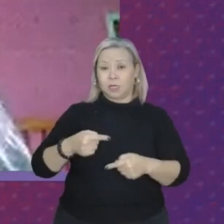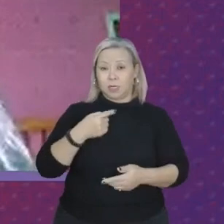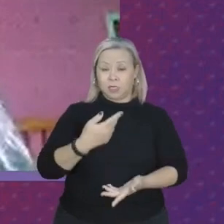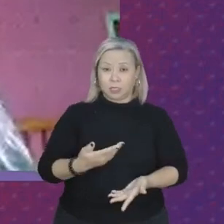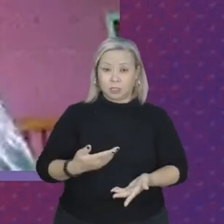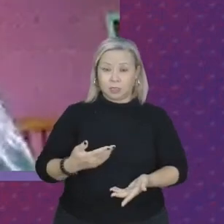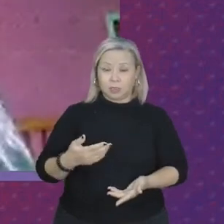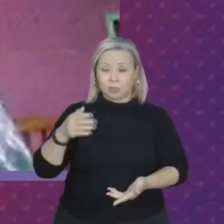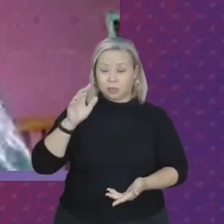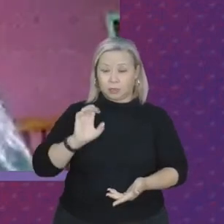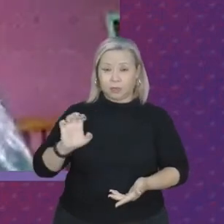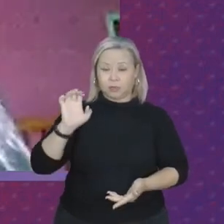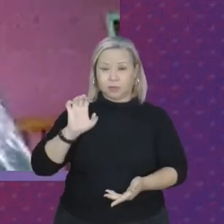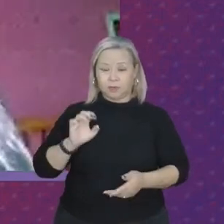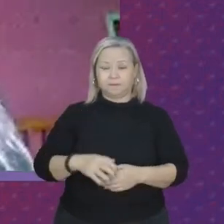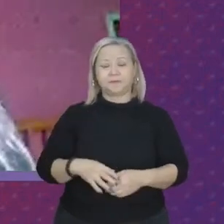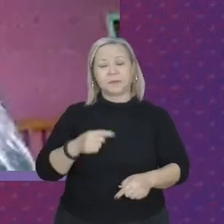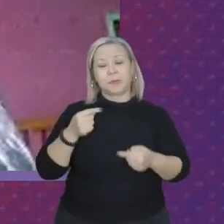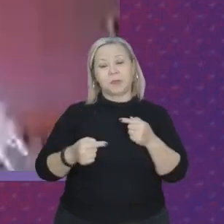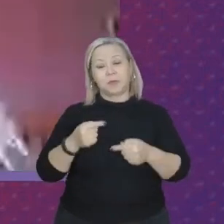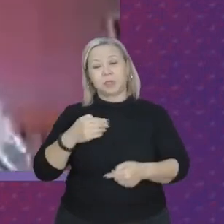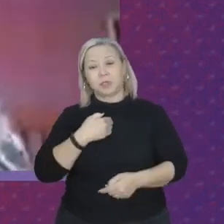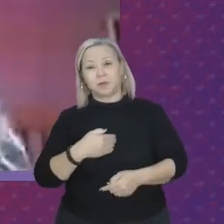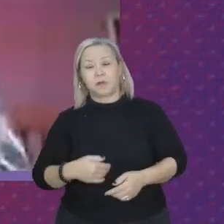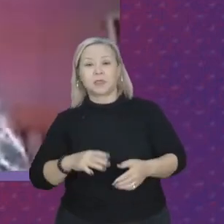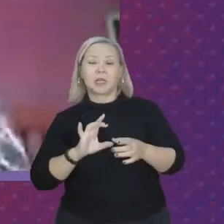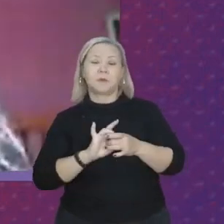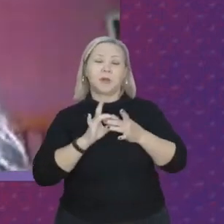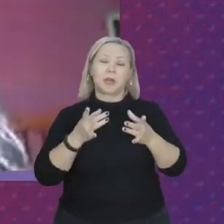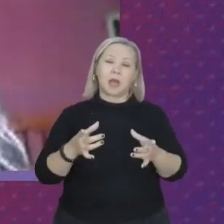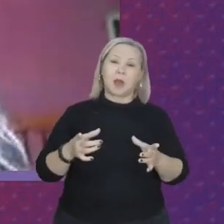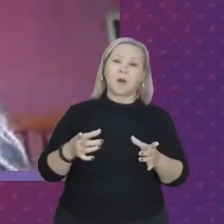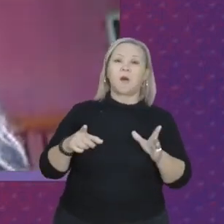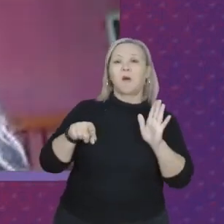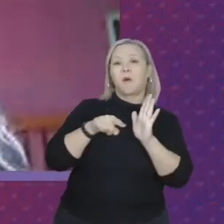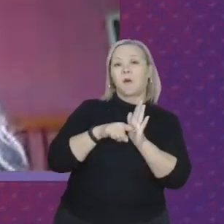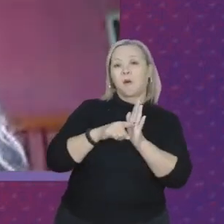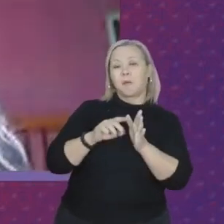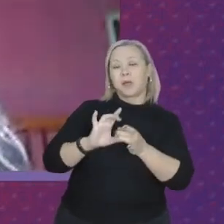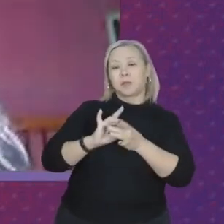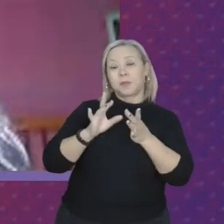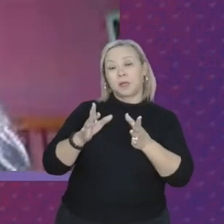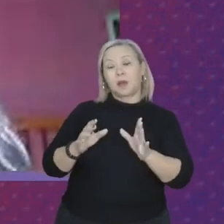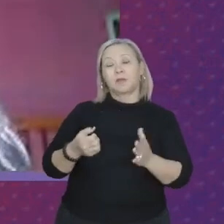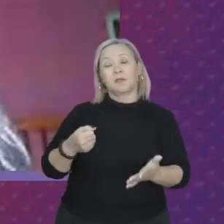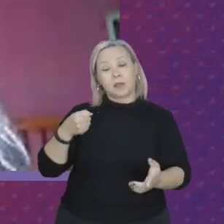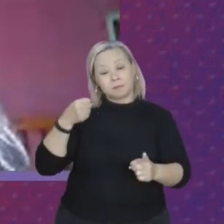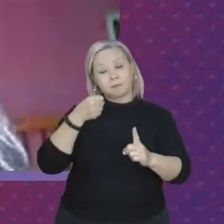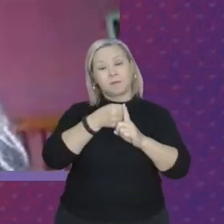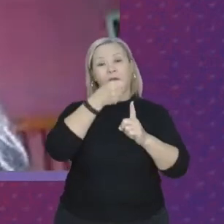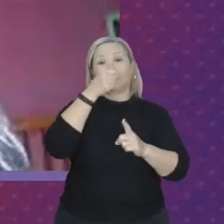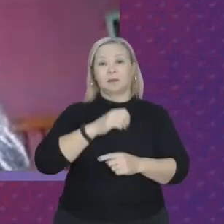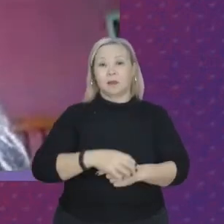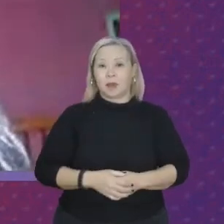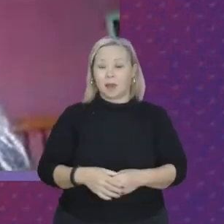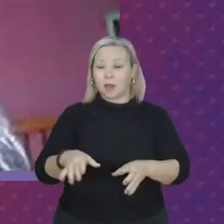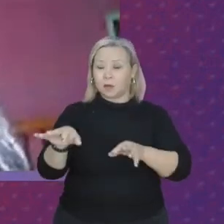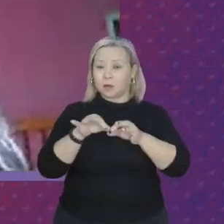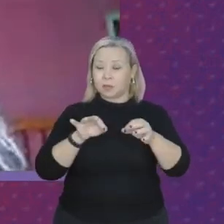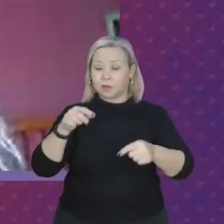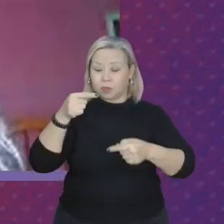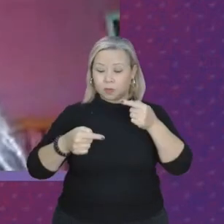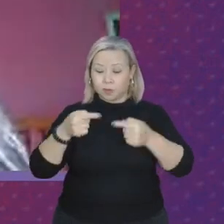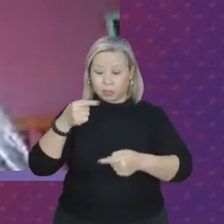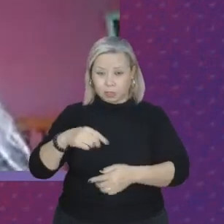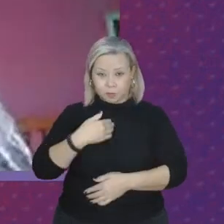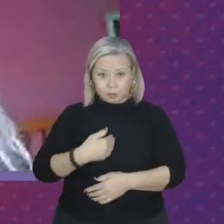política de governo vai ser mais liberal ou menos liberal, claro que isso vai impactar na construção das políticas públicas.